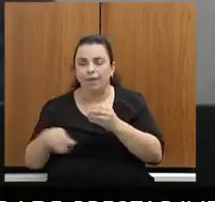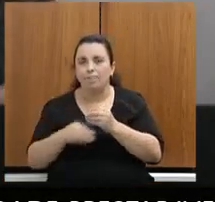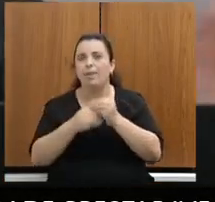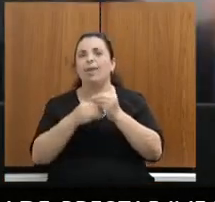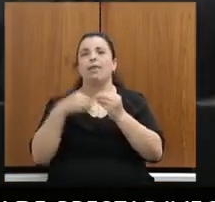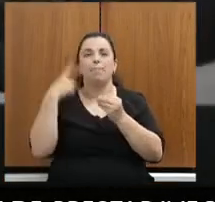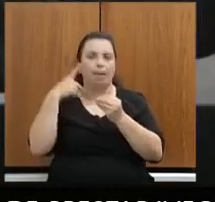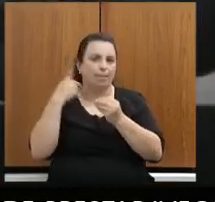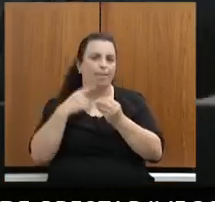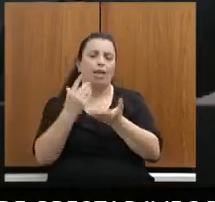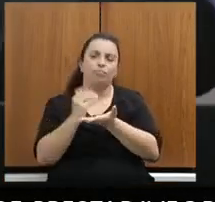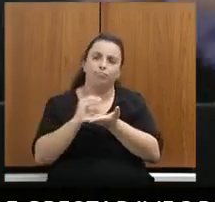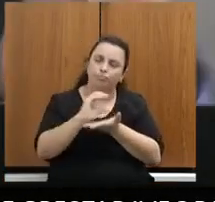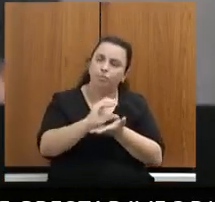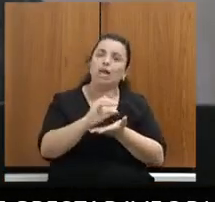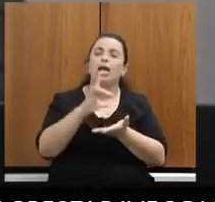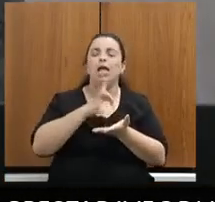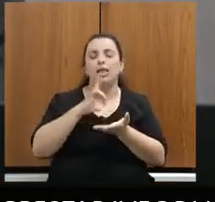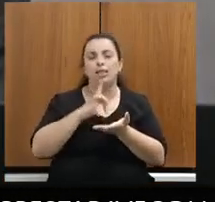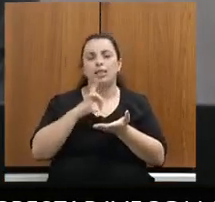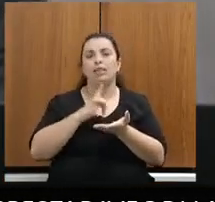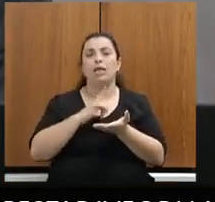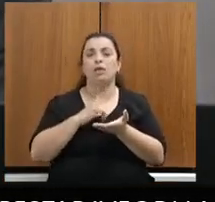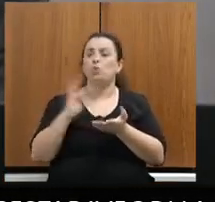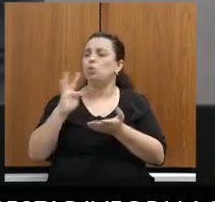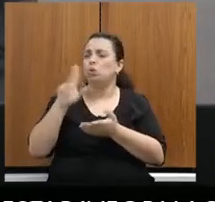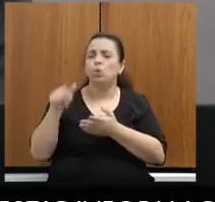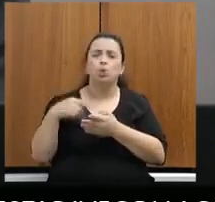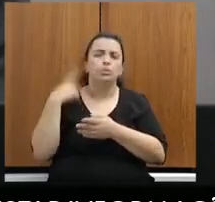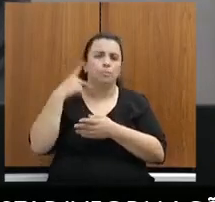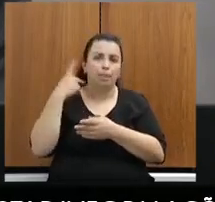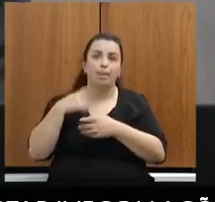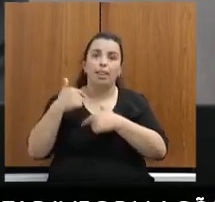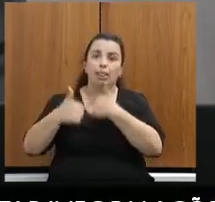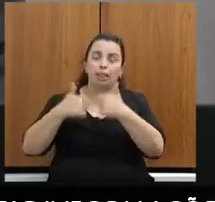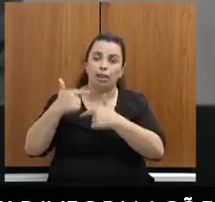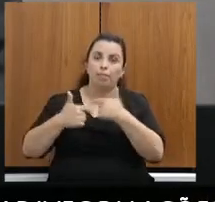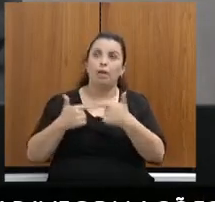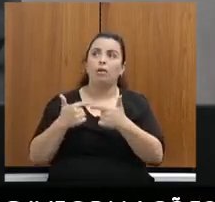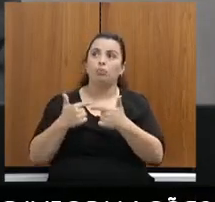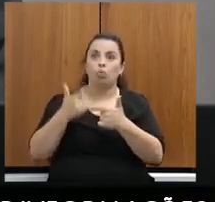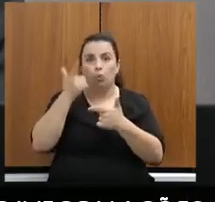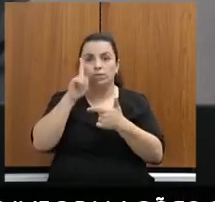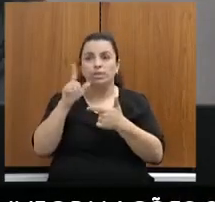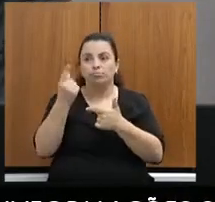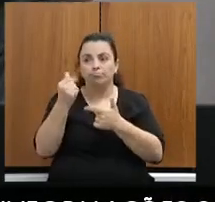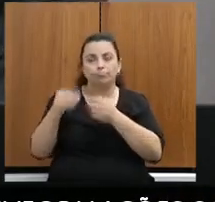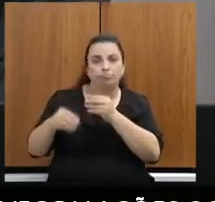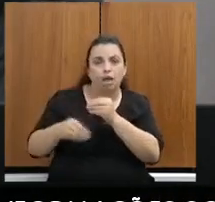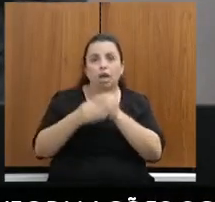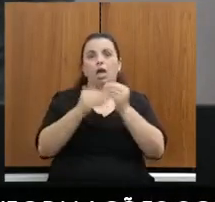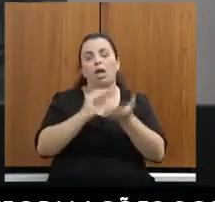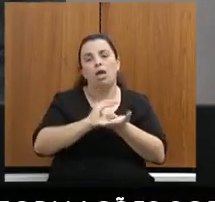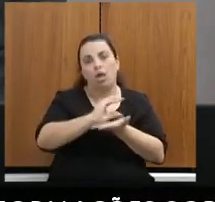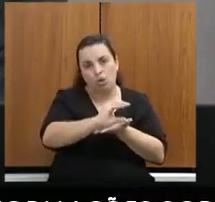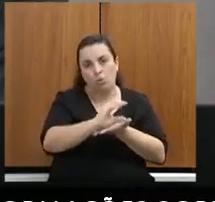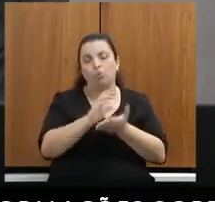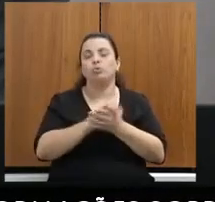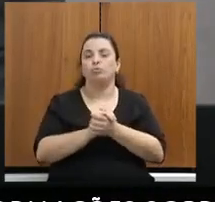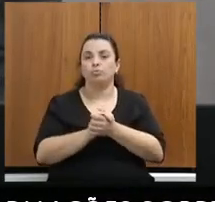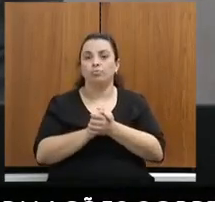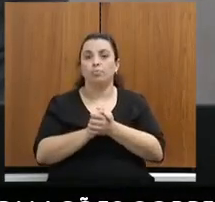disso aliás todos os deputados aqui tem destinados recursos mas é importante eu no lugar do senhor